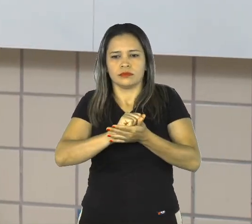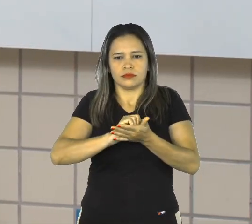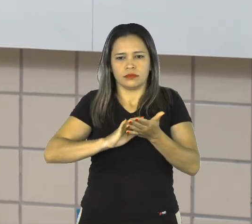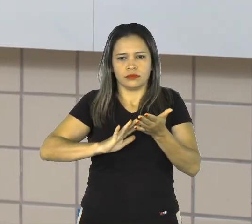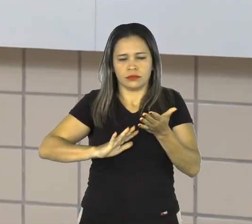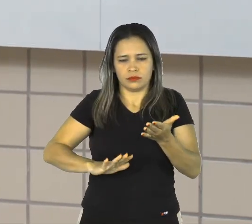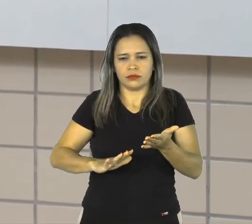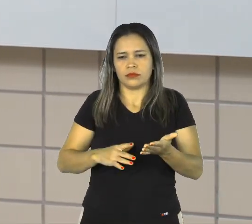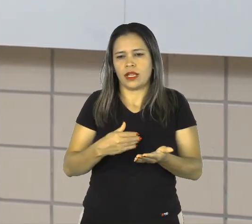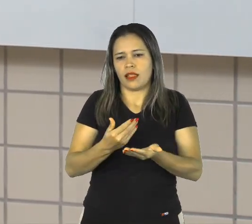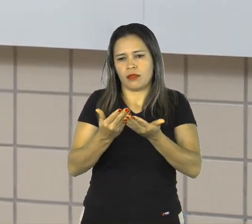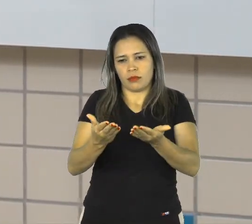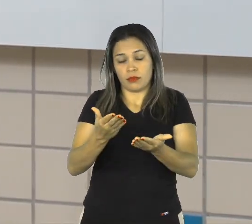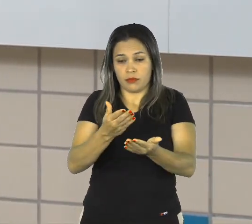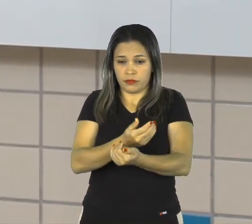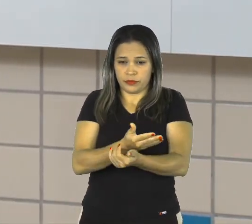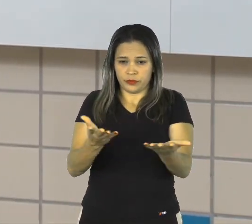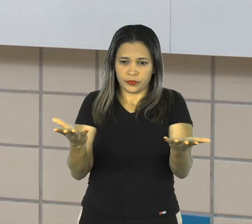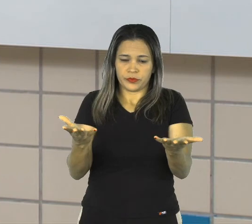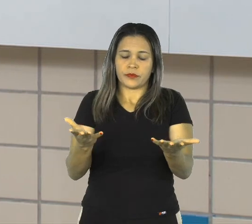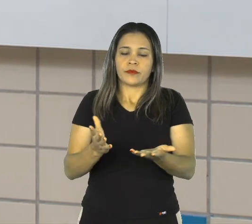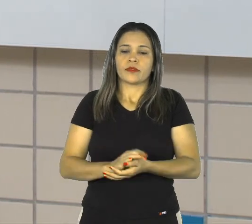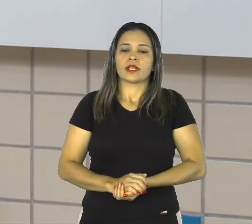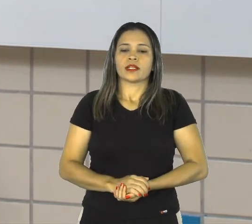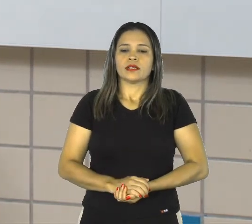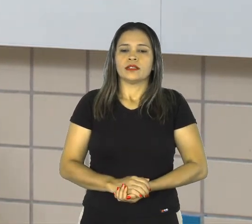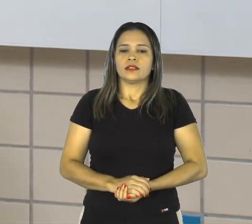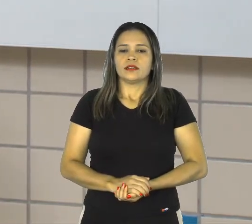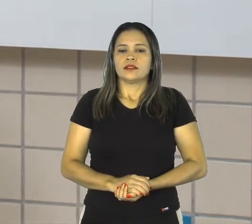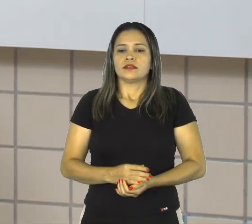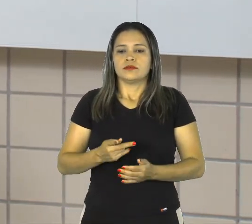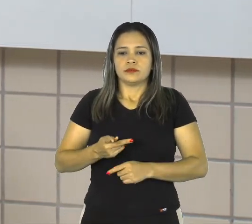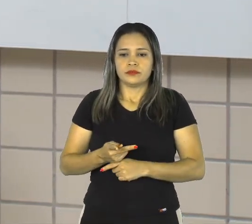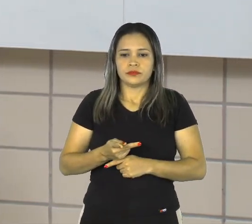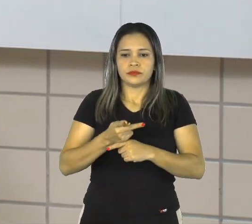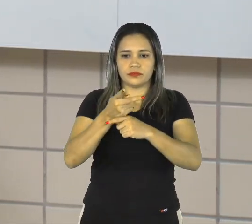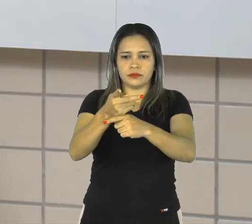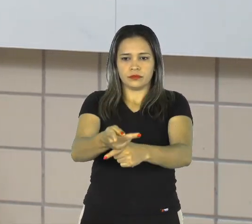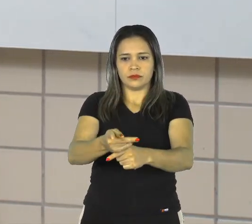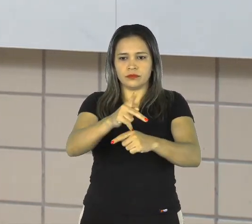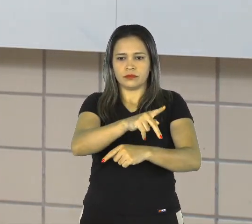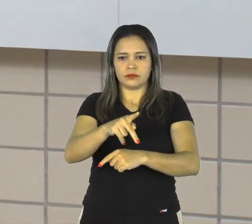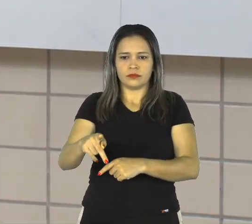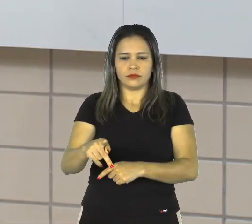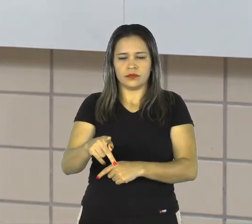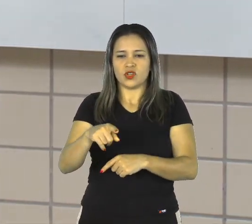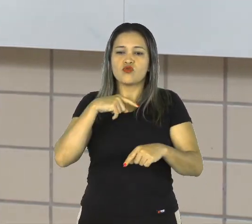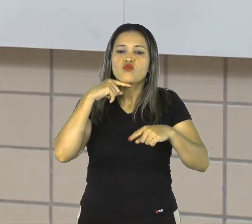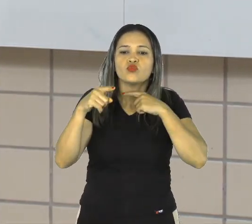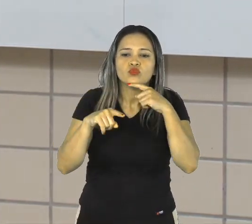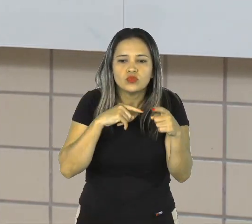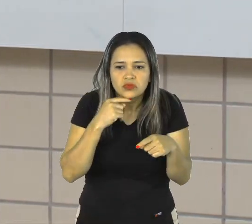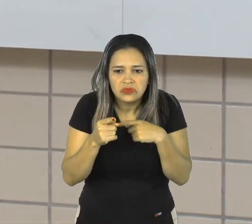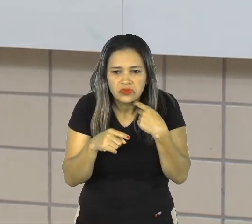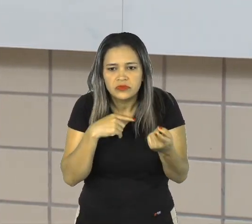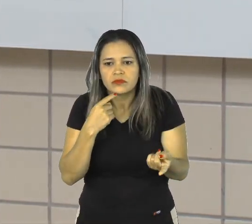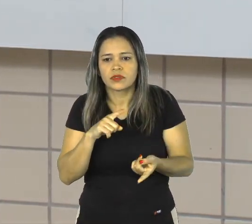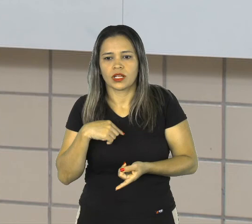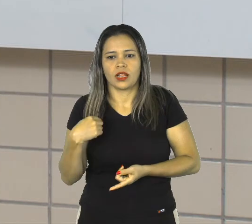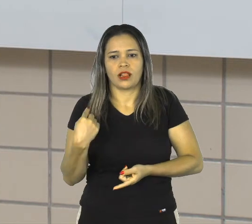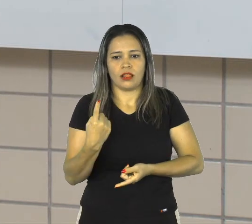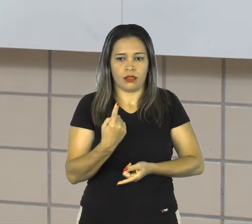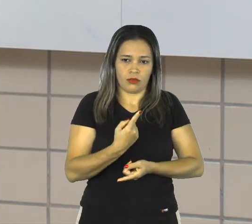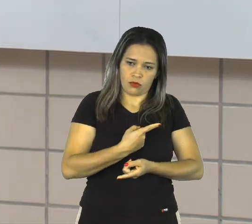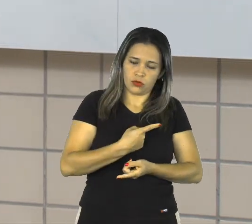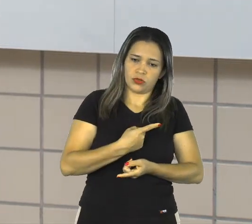propostas para vocês, tá? Procurem os professores de vocês com dúvidas, porque nós estamos aqui para tirar